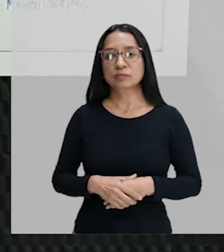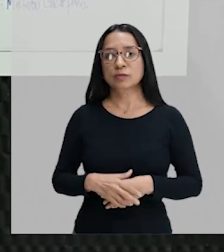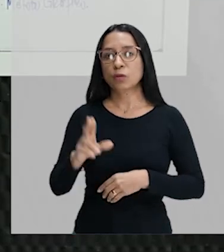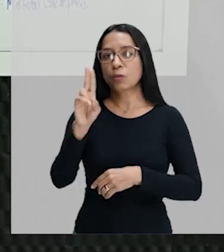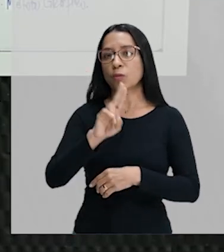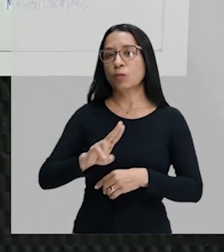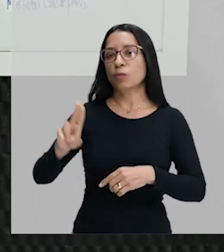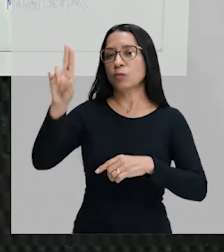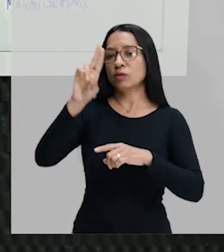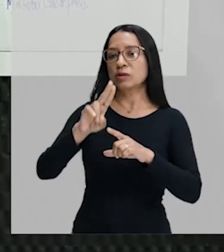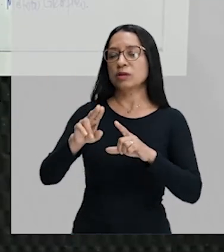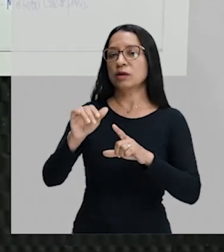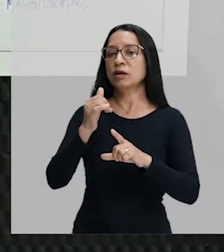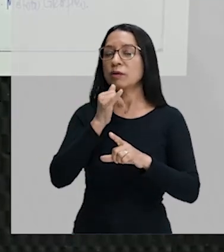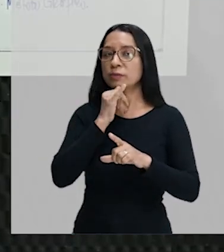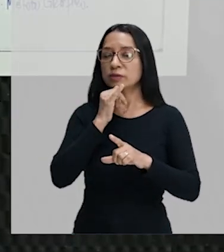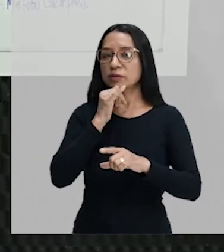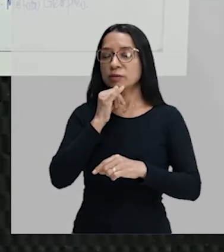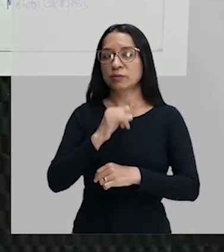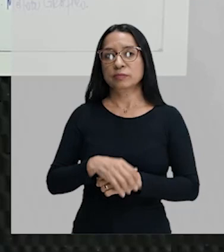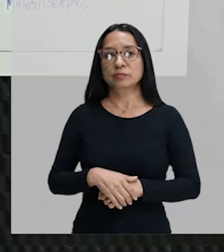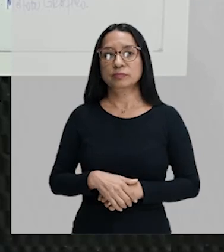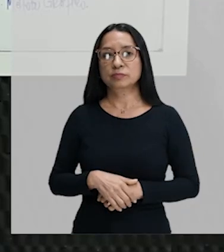Então, se eu quiser aqui, por exemplo,